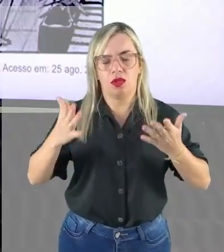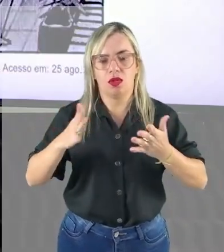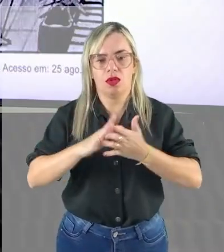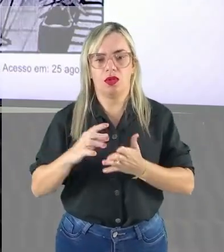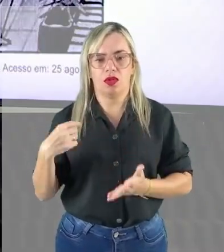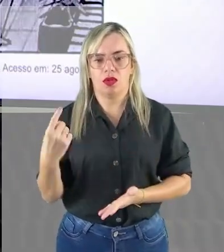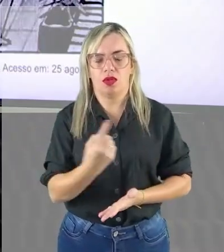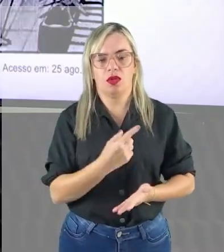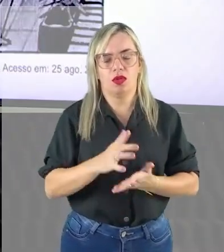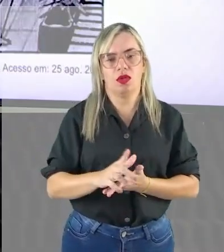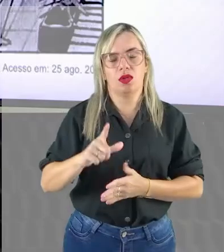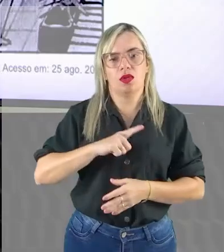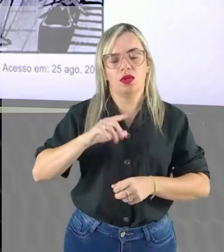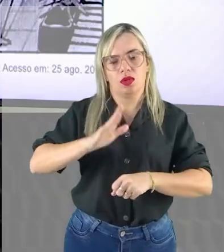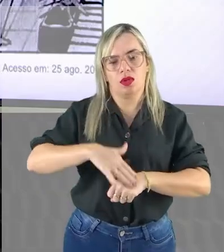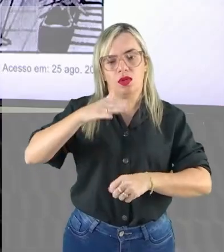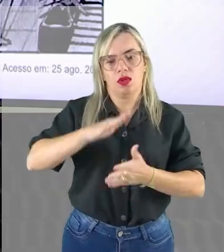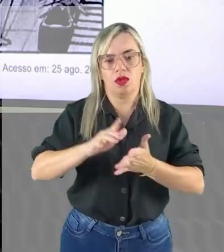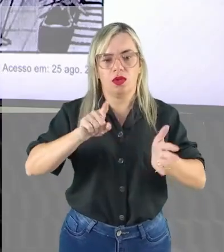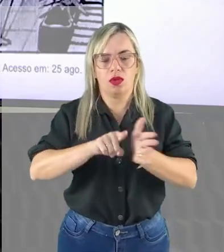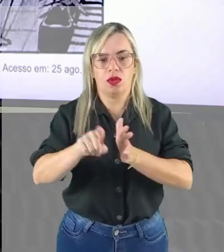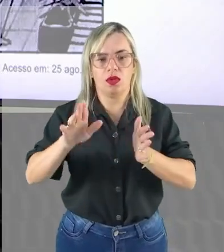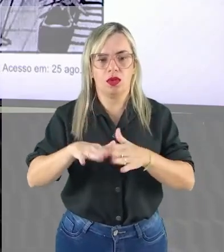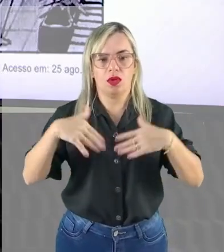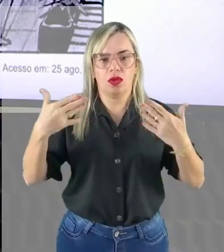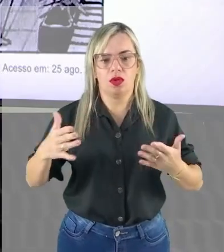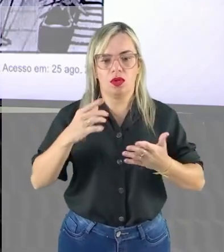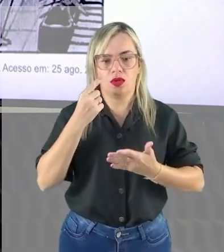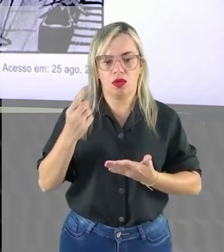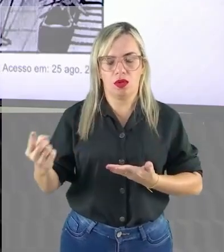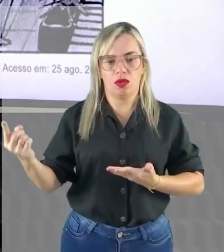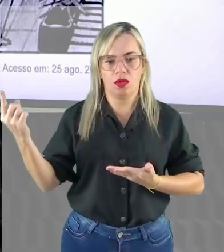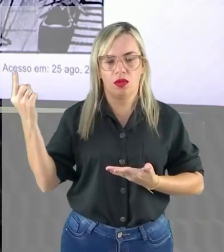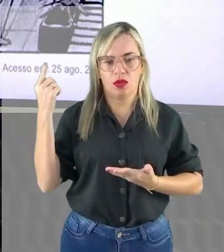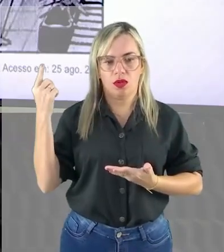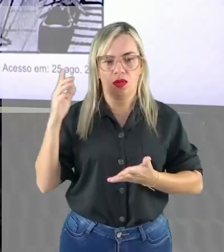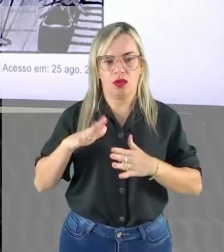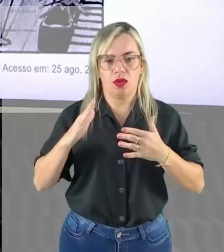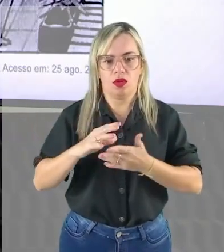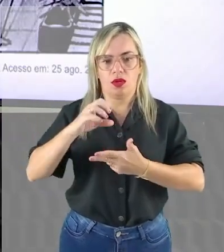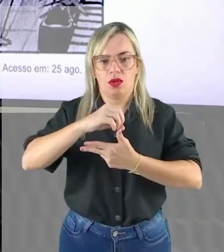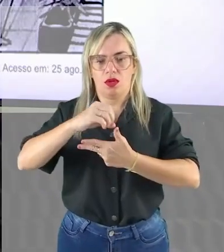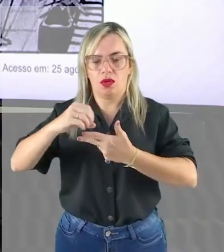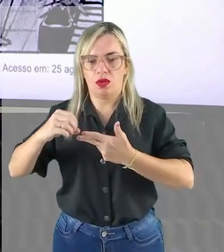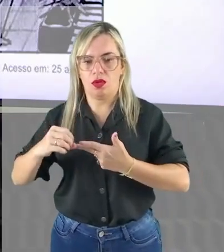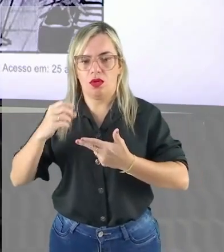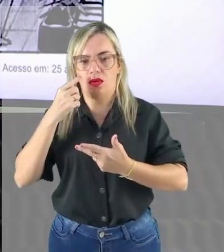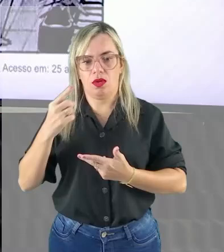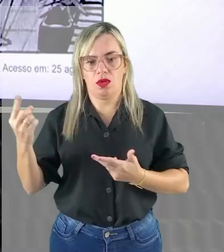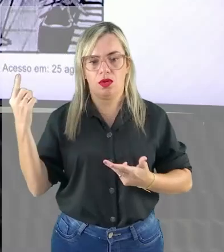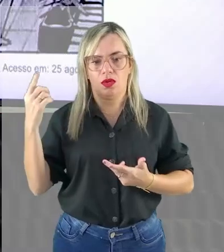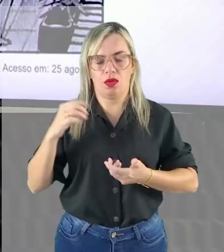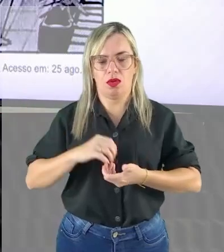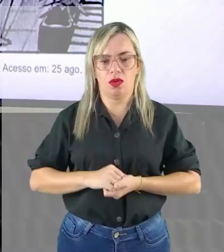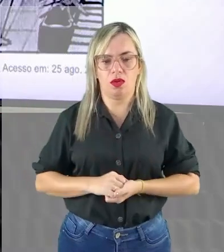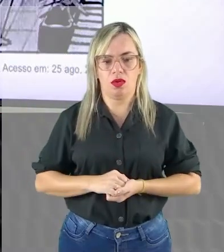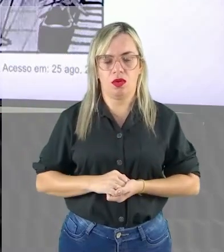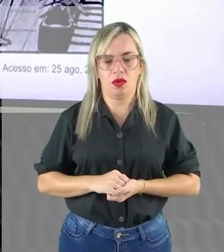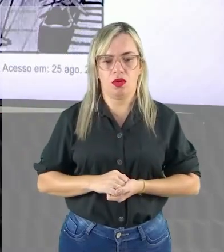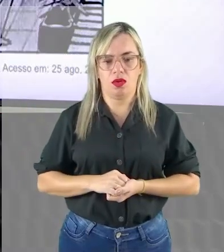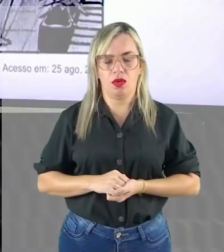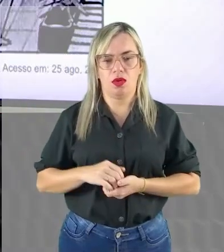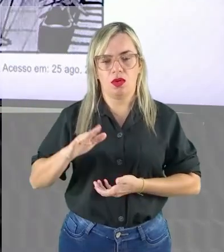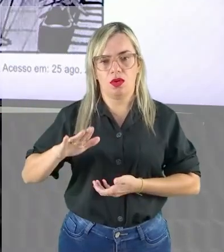aí nós temos mais uma questão que caiu no Enem. Olha só. Mamá, nós temos um garoto, observe aqui, garoto,